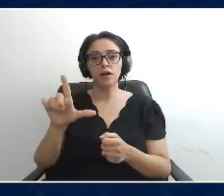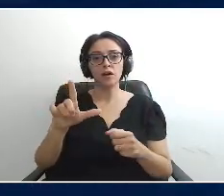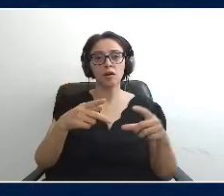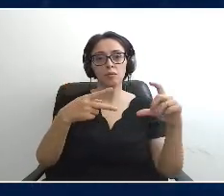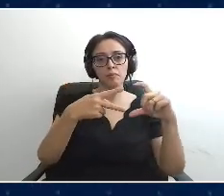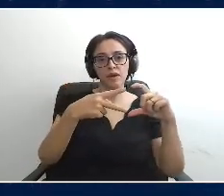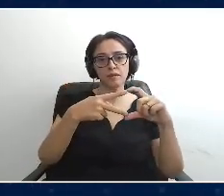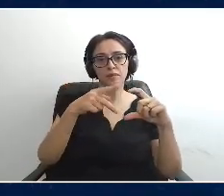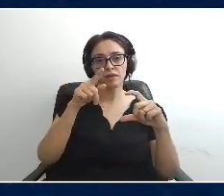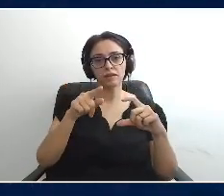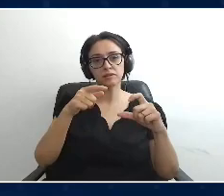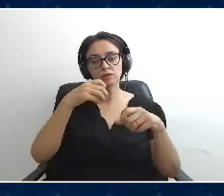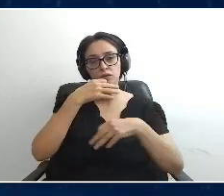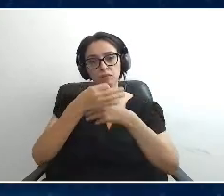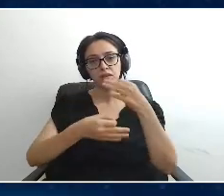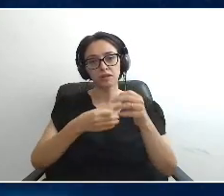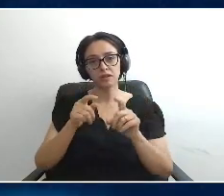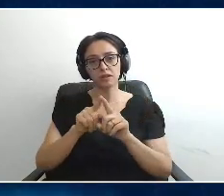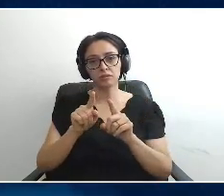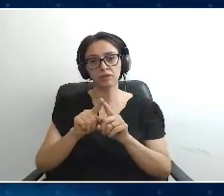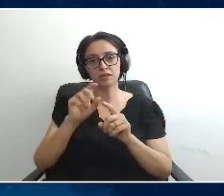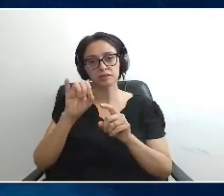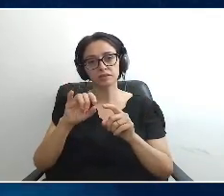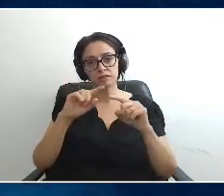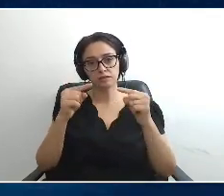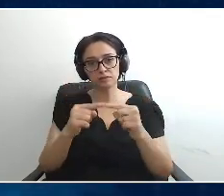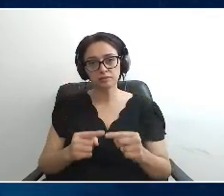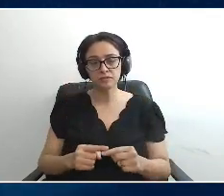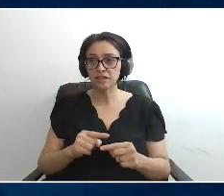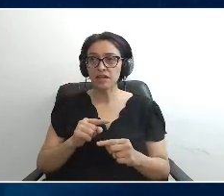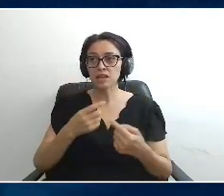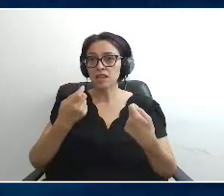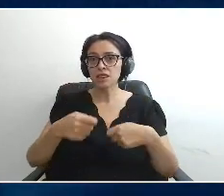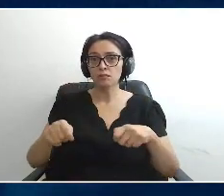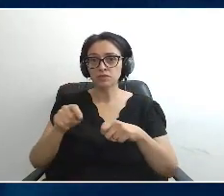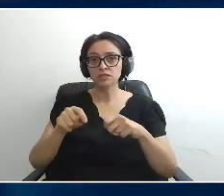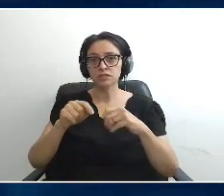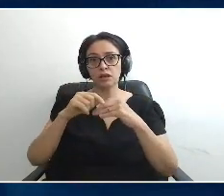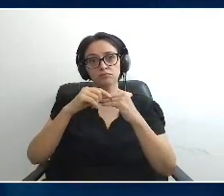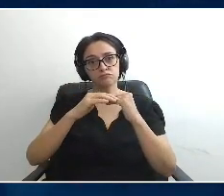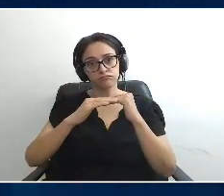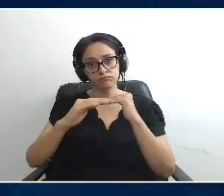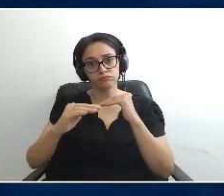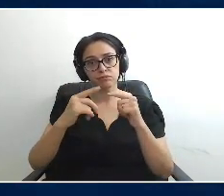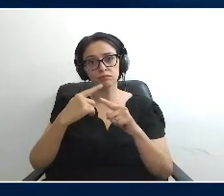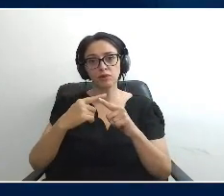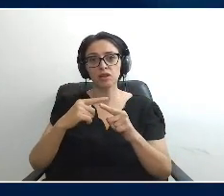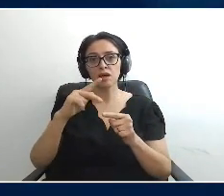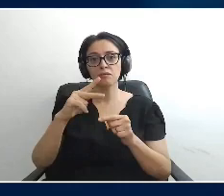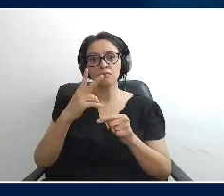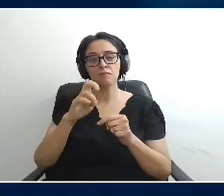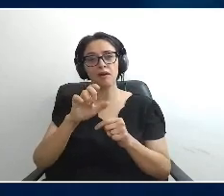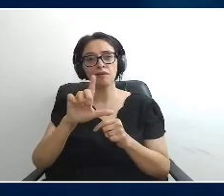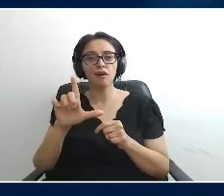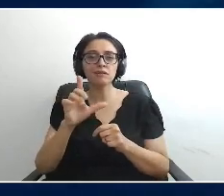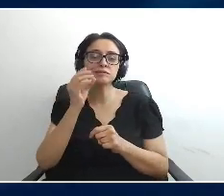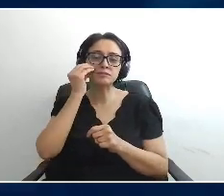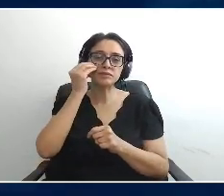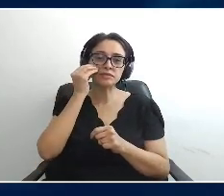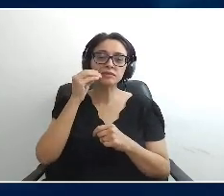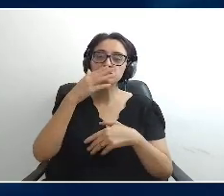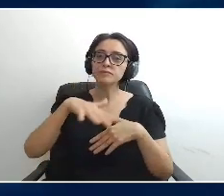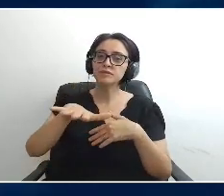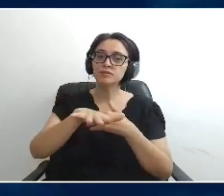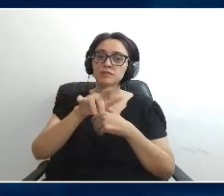esse lance que eu comentei. Então, se você tiver alguma aplicação que você sabe que você não vai precisar manter, já que FEL ainda é algo experimental, a galera está testando,